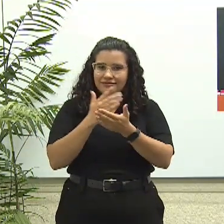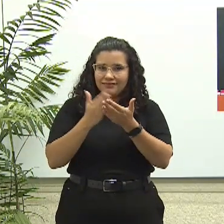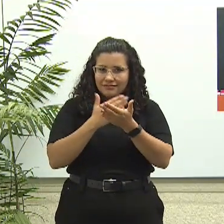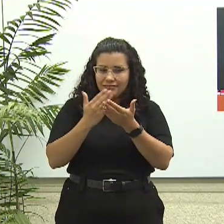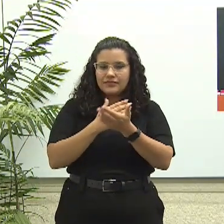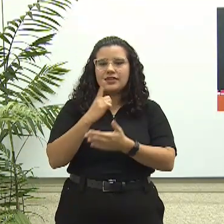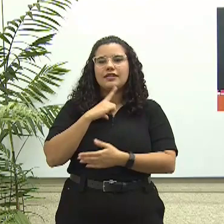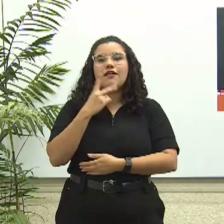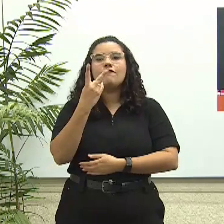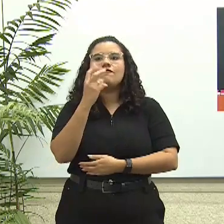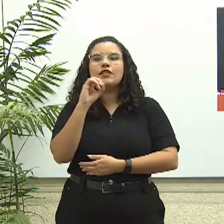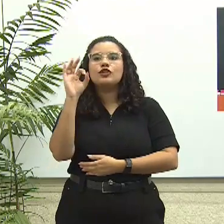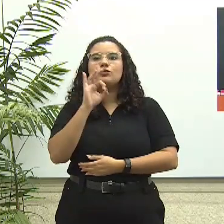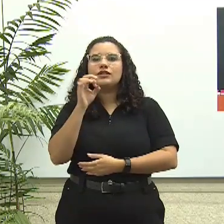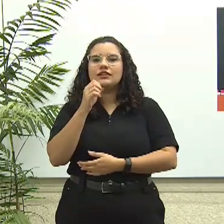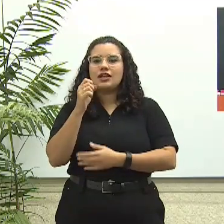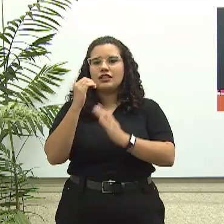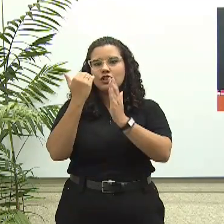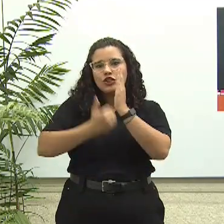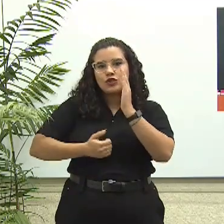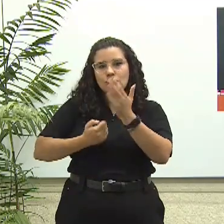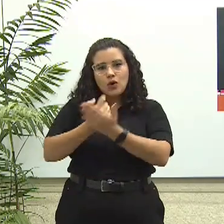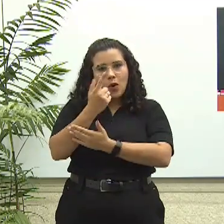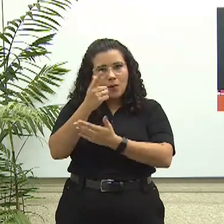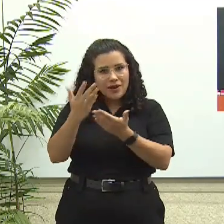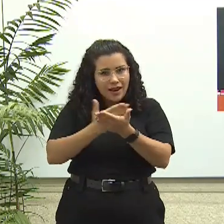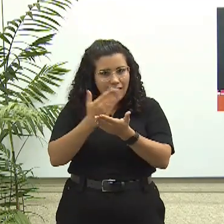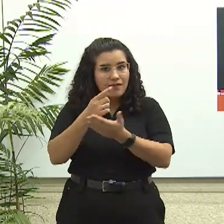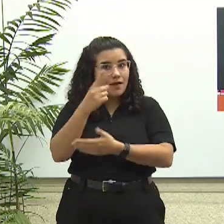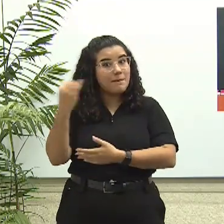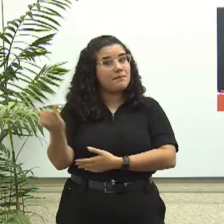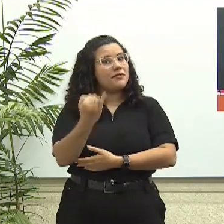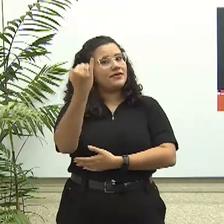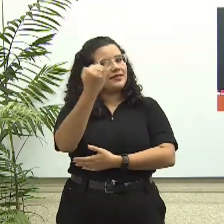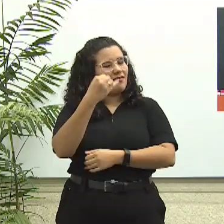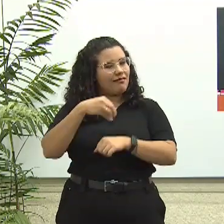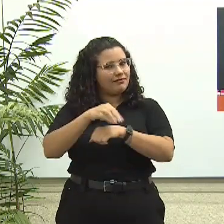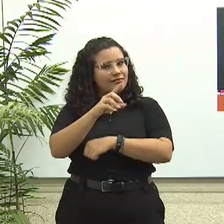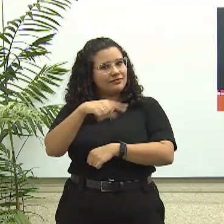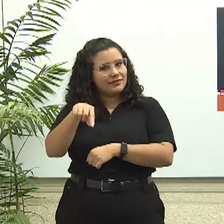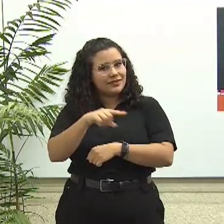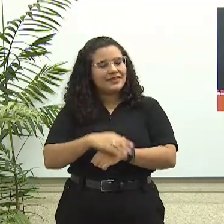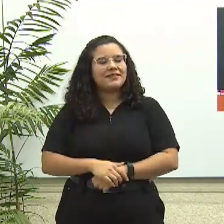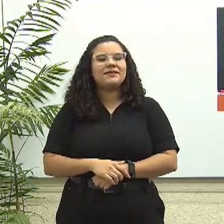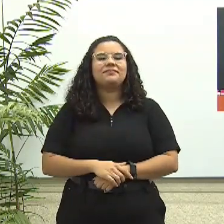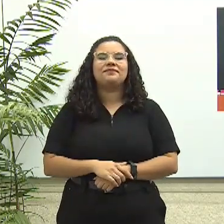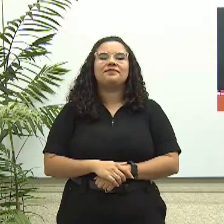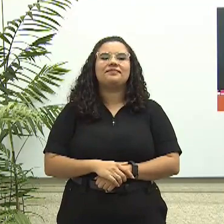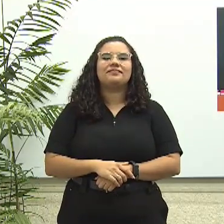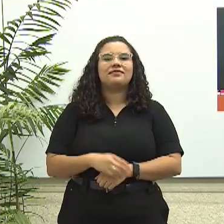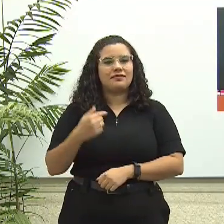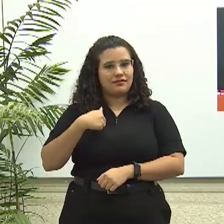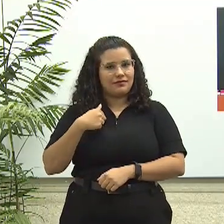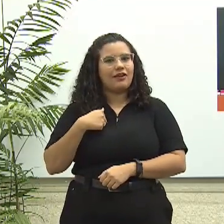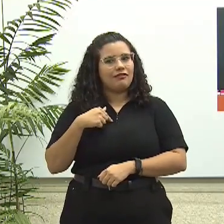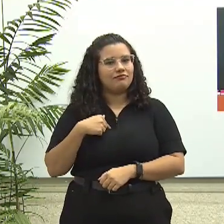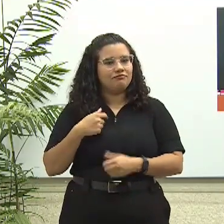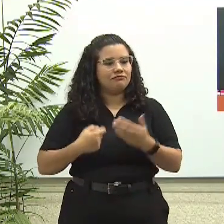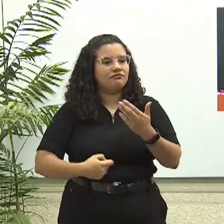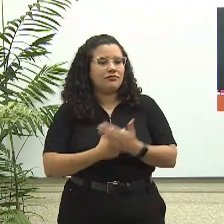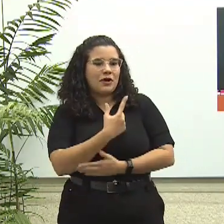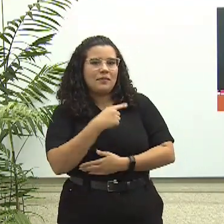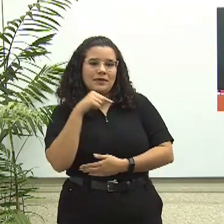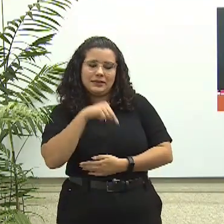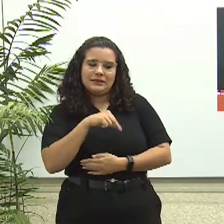20% de desconto na compra do livro tá isso é bem importante e que eu vou adquirir com certeza que esse debate